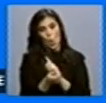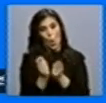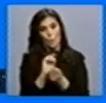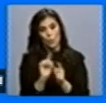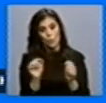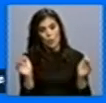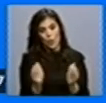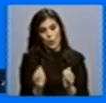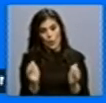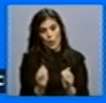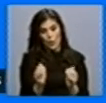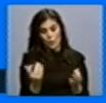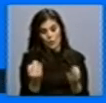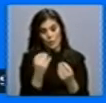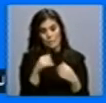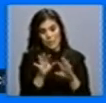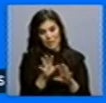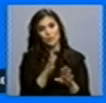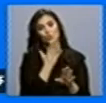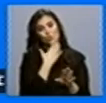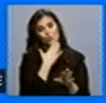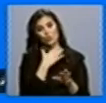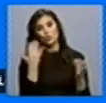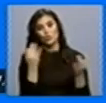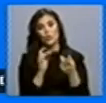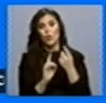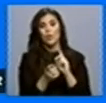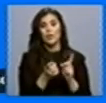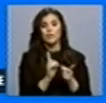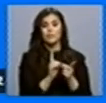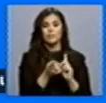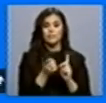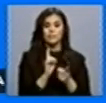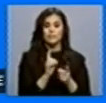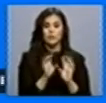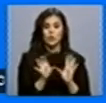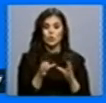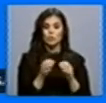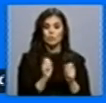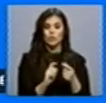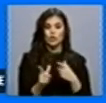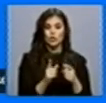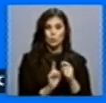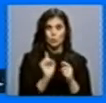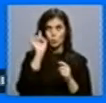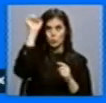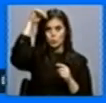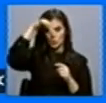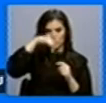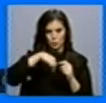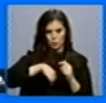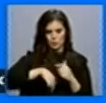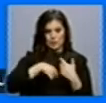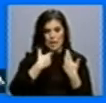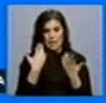portanto, que a nossa, mas foi o suficiente para atirar grupos de estrelas para cima e para baixo do nosso plano galáctico. E, portanto,